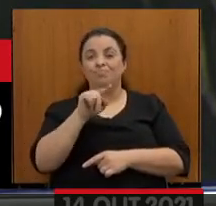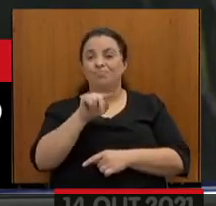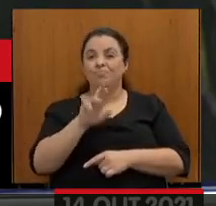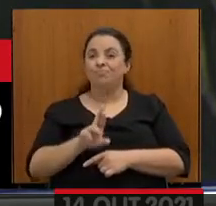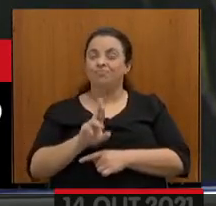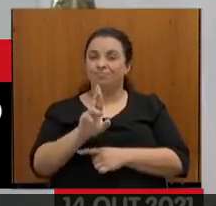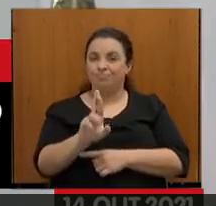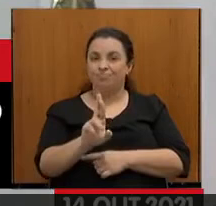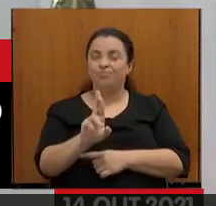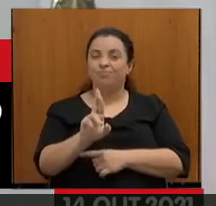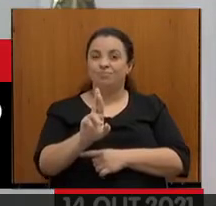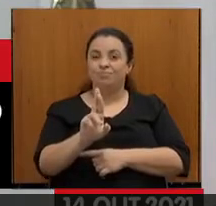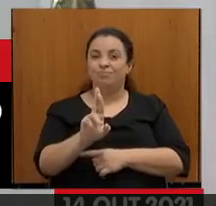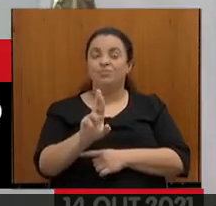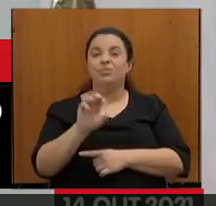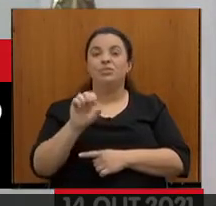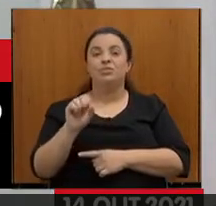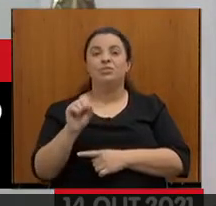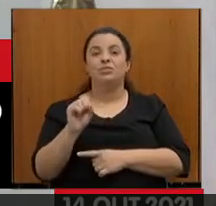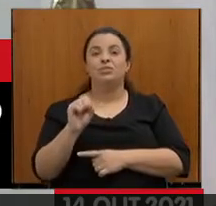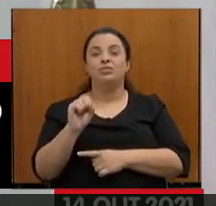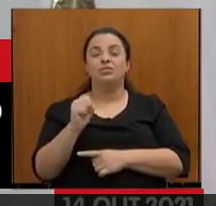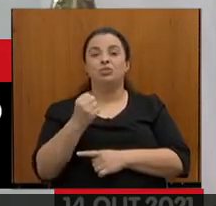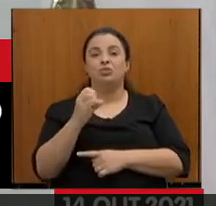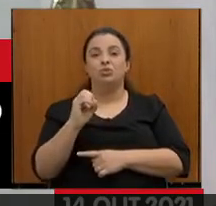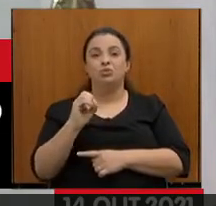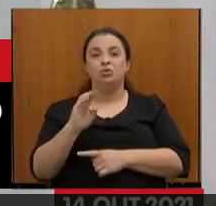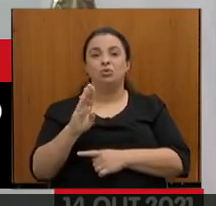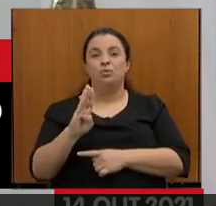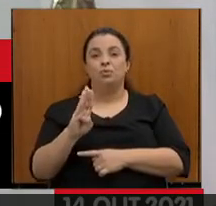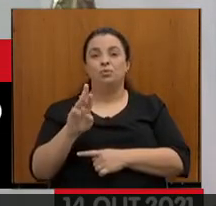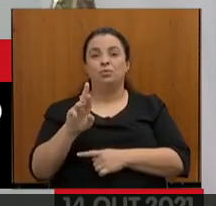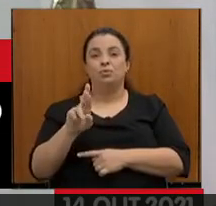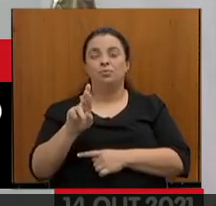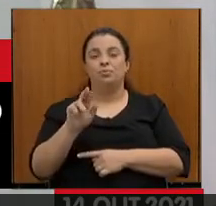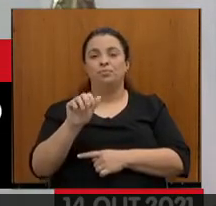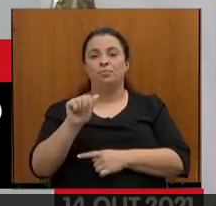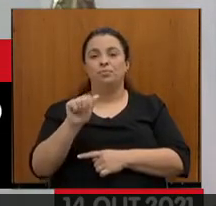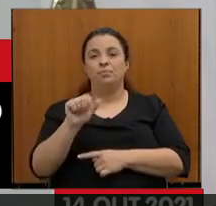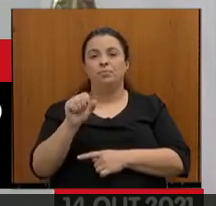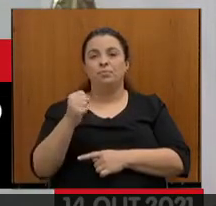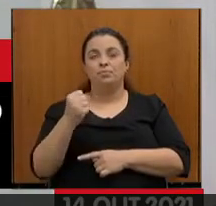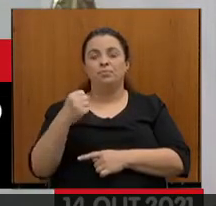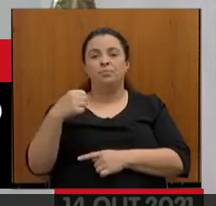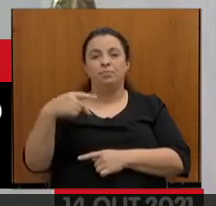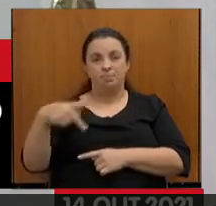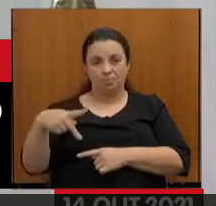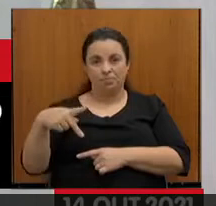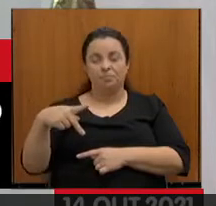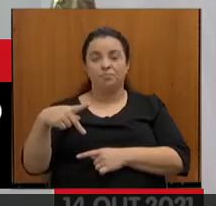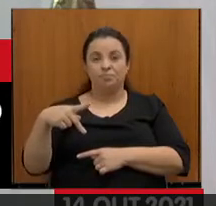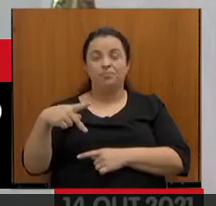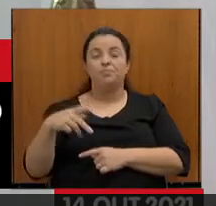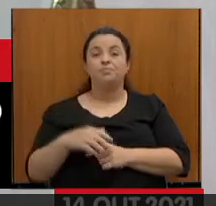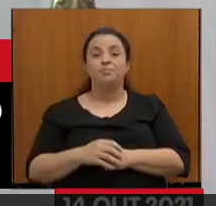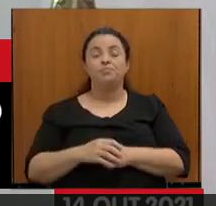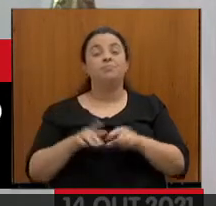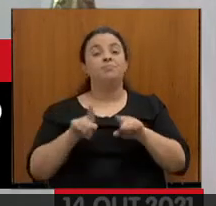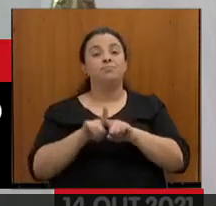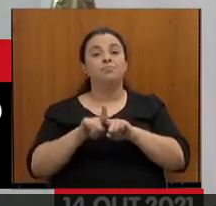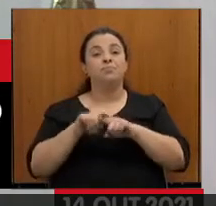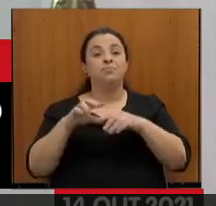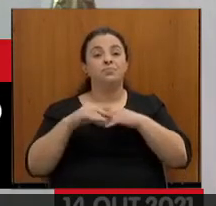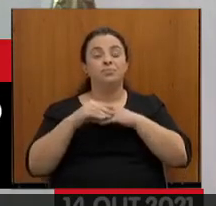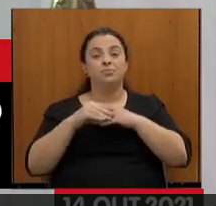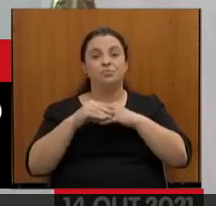aqui a SOBRASP, Sociedade Brasileira para a Qualidade do Cuidado e Segurança do Paciente. Quero cumprimentar também